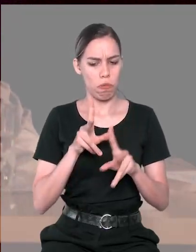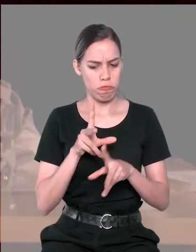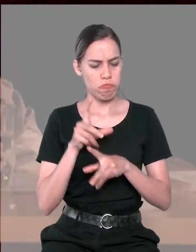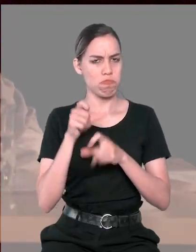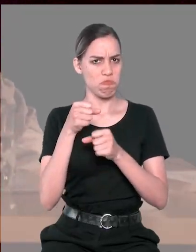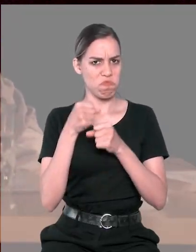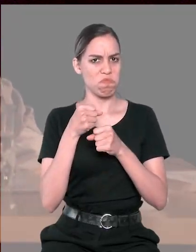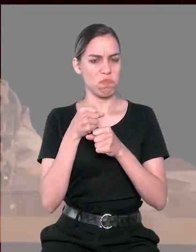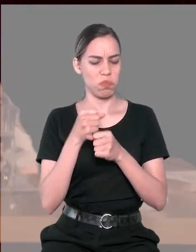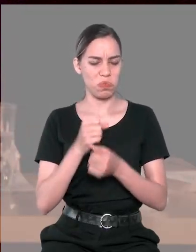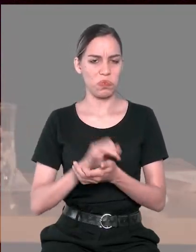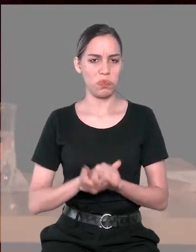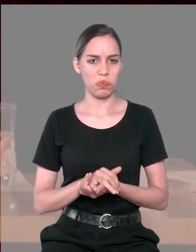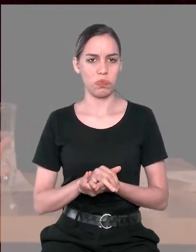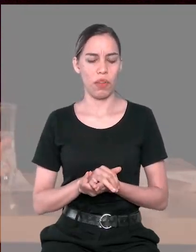forte. Né?